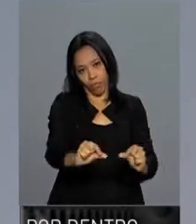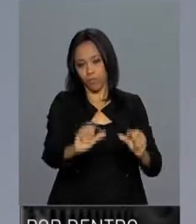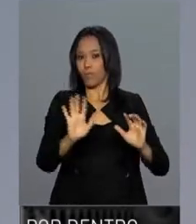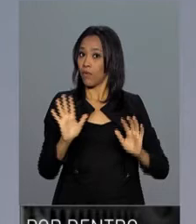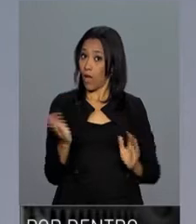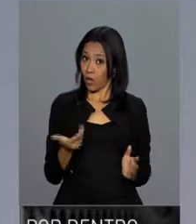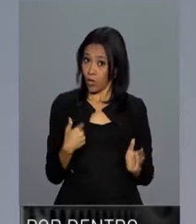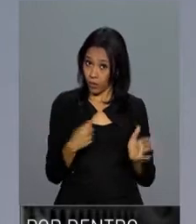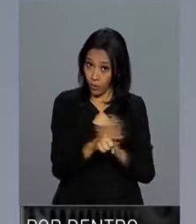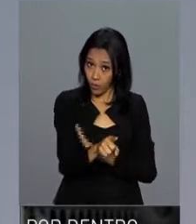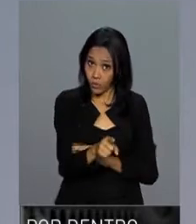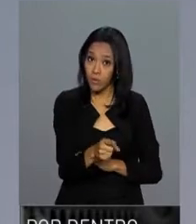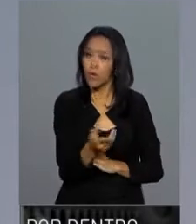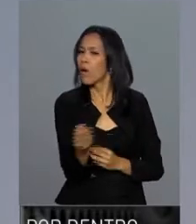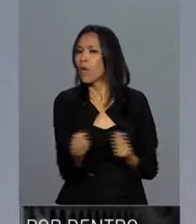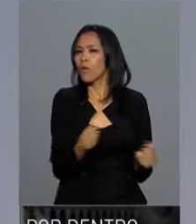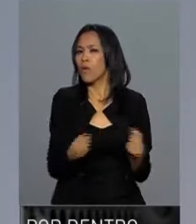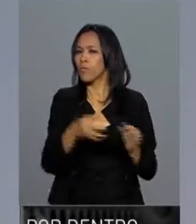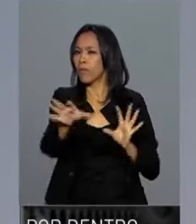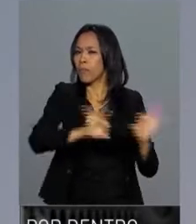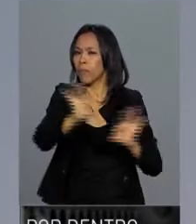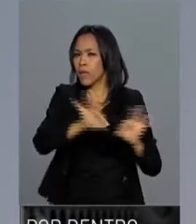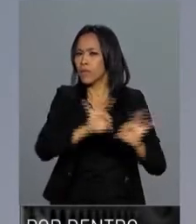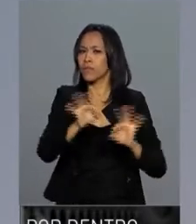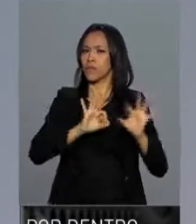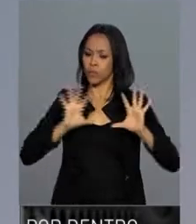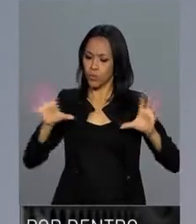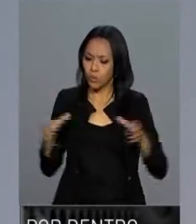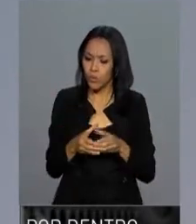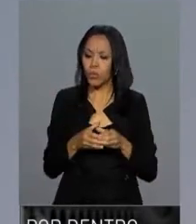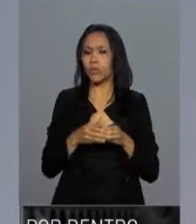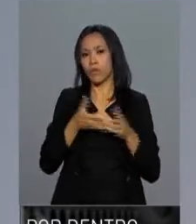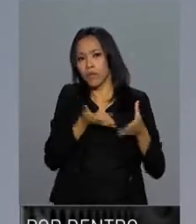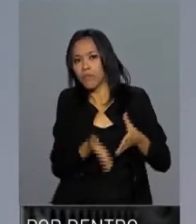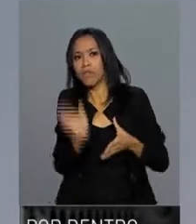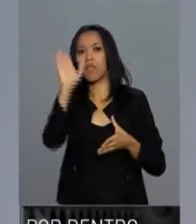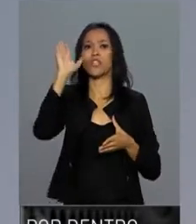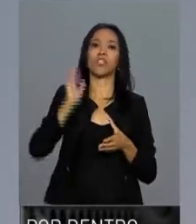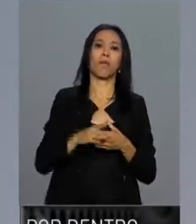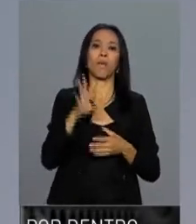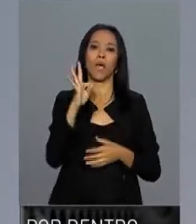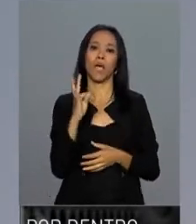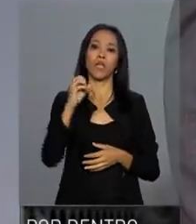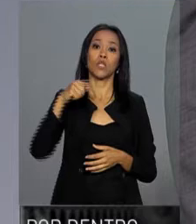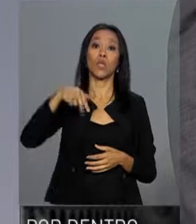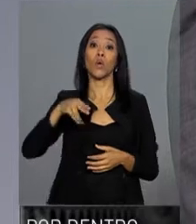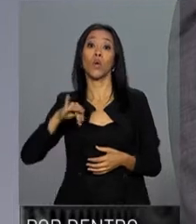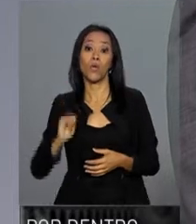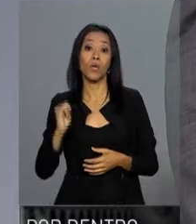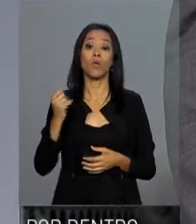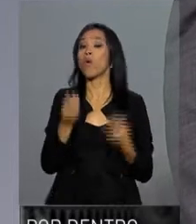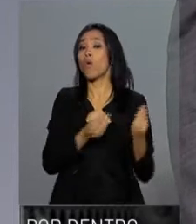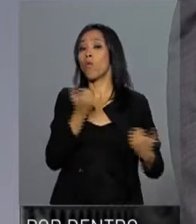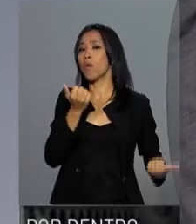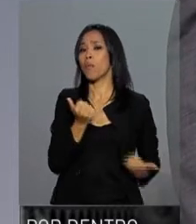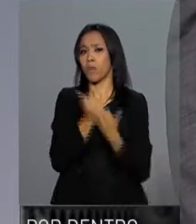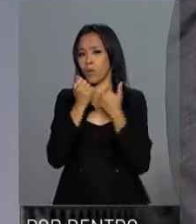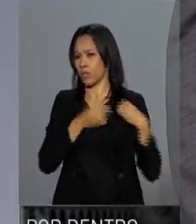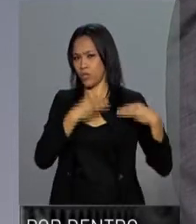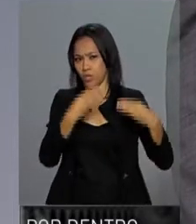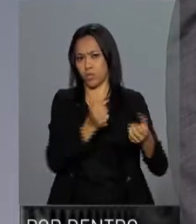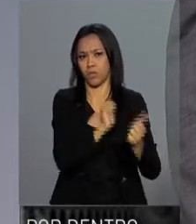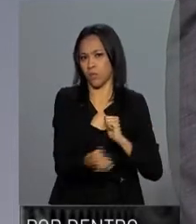pergunto como é que está a preparação da equipe que vai para tóquio é como é que tem sido o apoio do ministério do esporte nós estamos dando todo o apoio